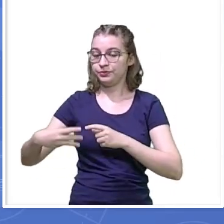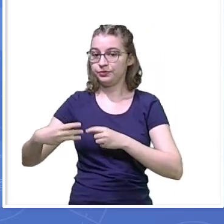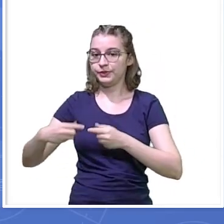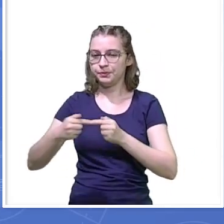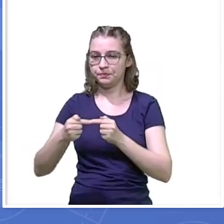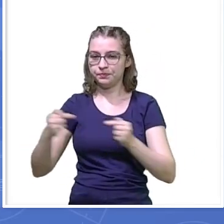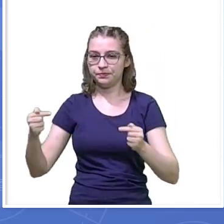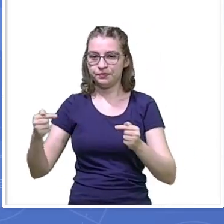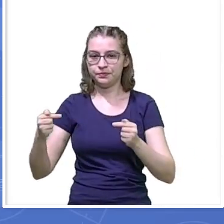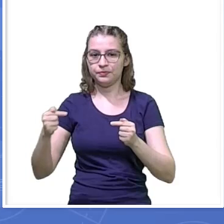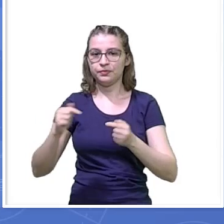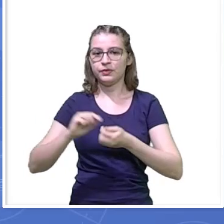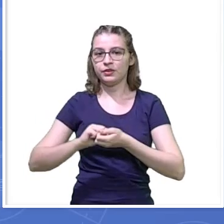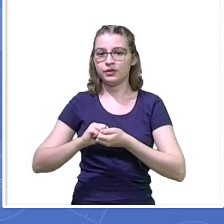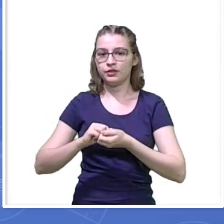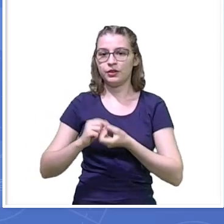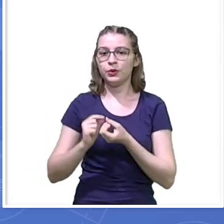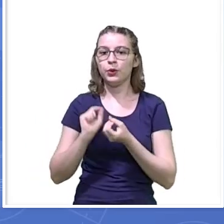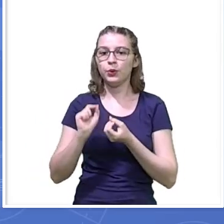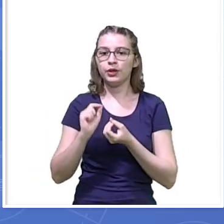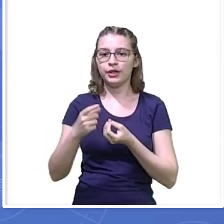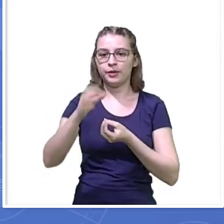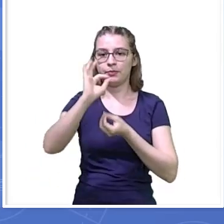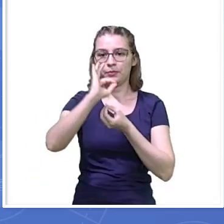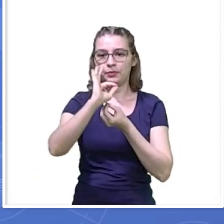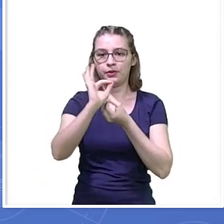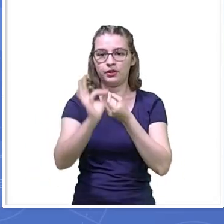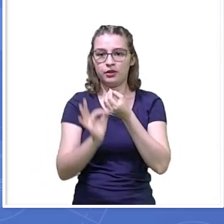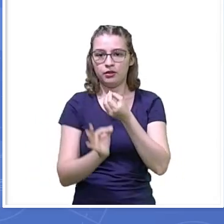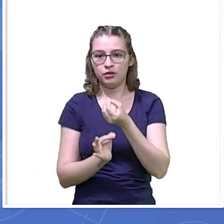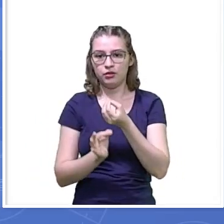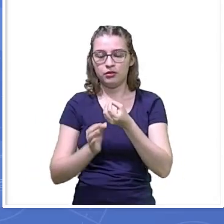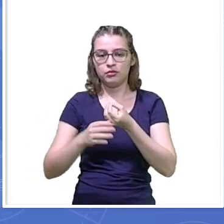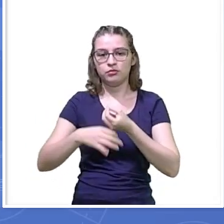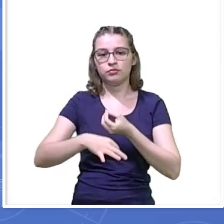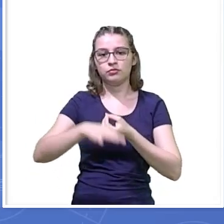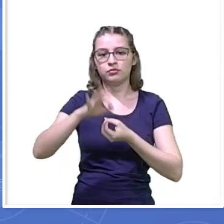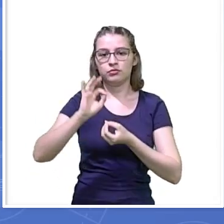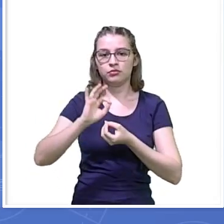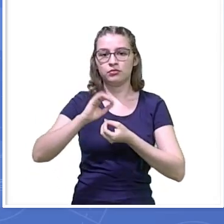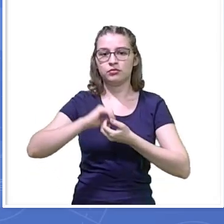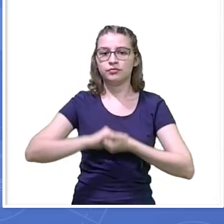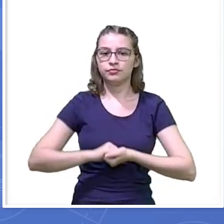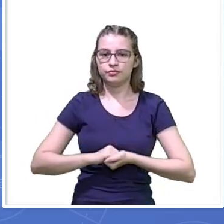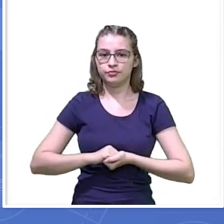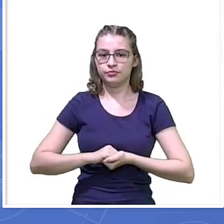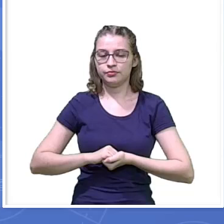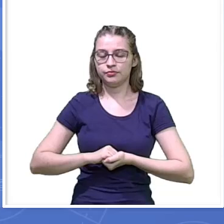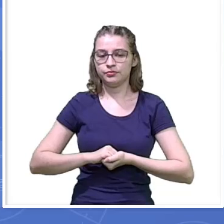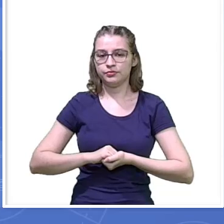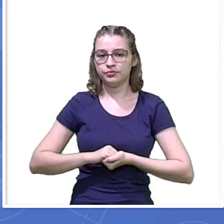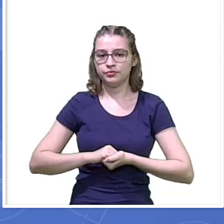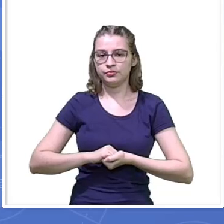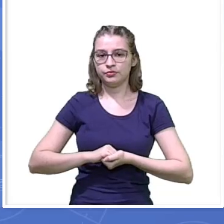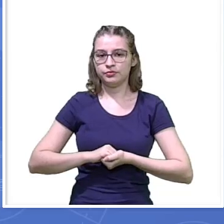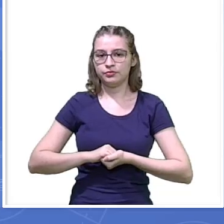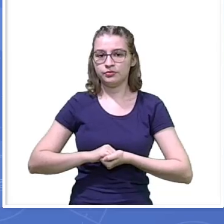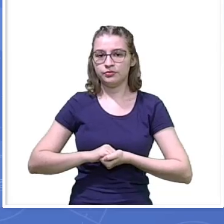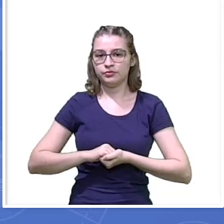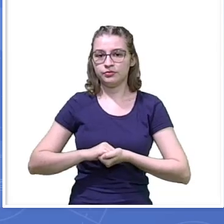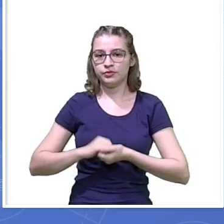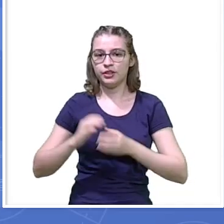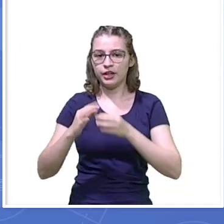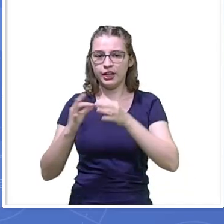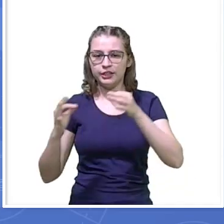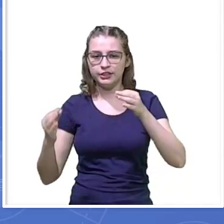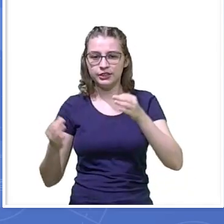preenche, né, é a longitude, né? Longitude, que nesse terceiro quadro aí é a distância em graus de